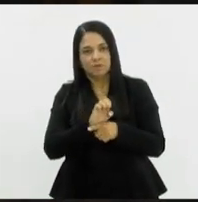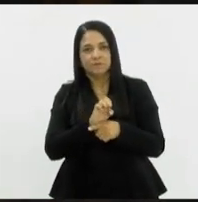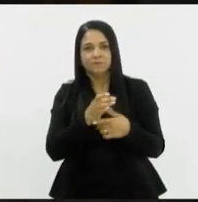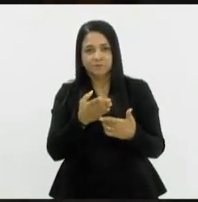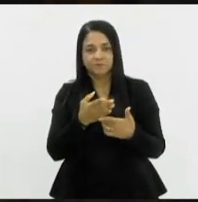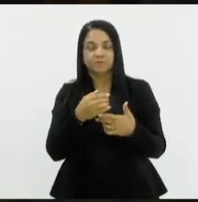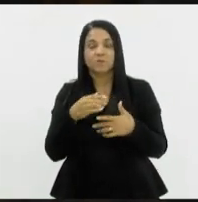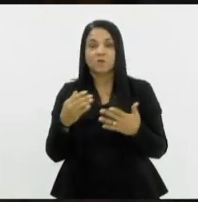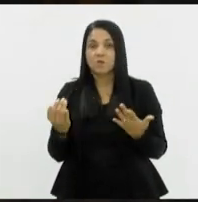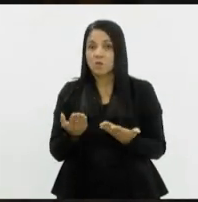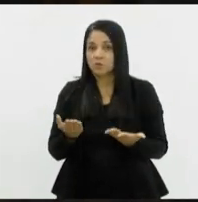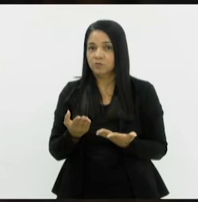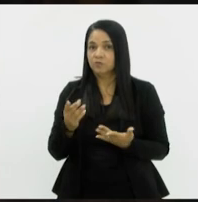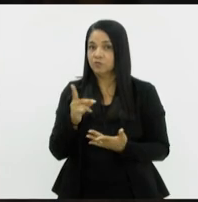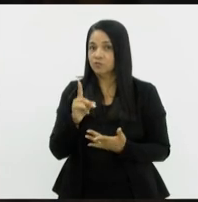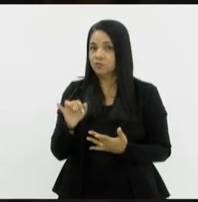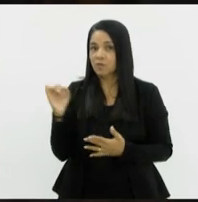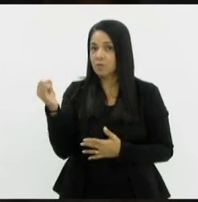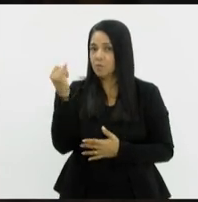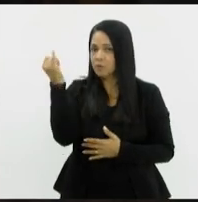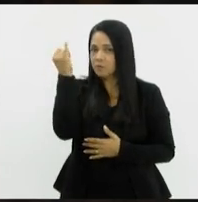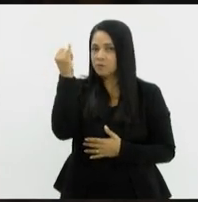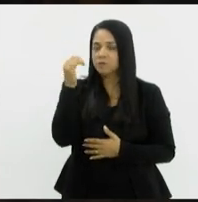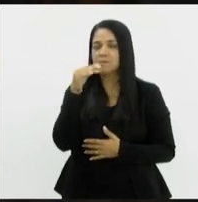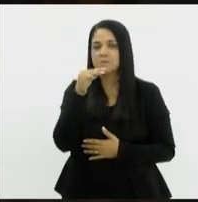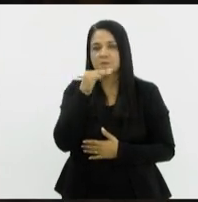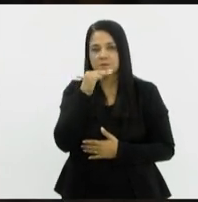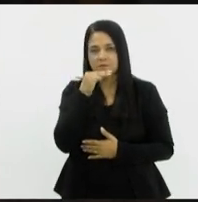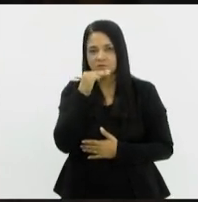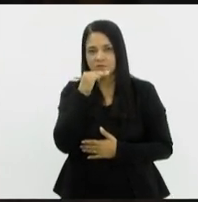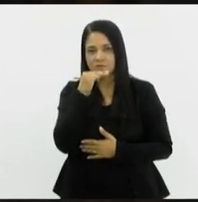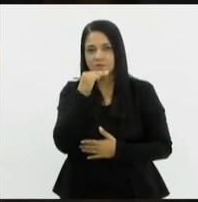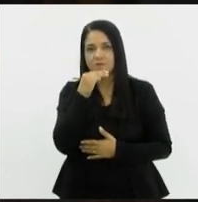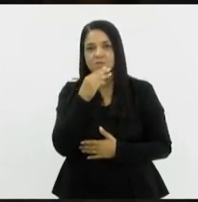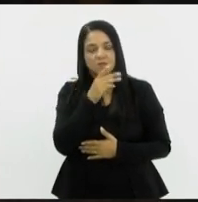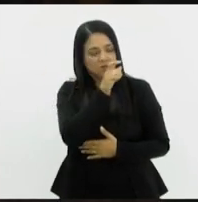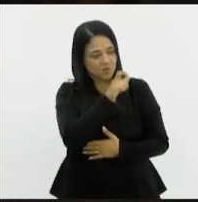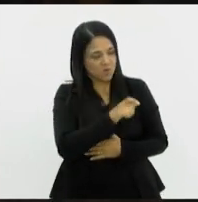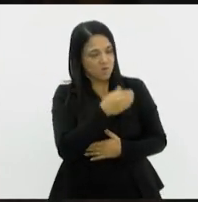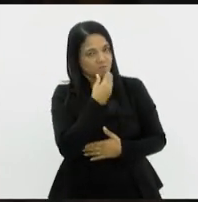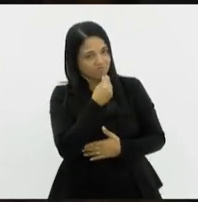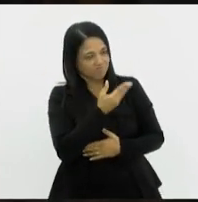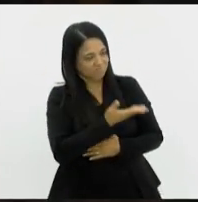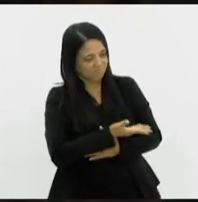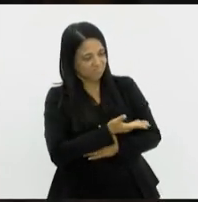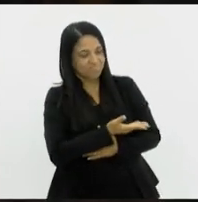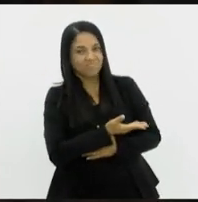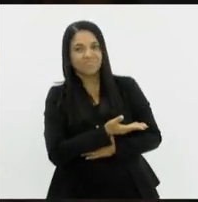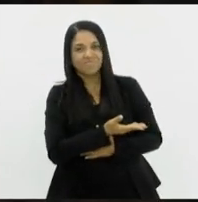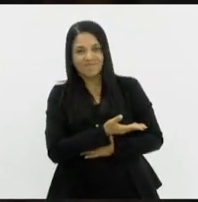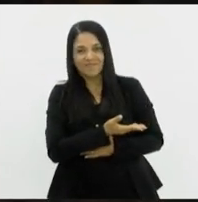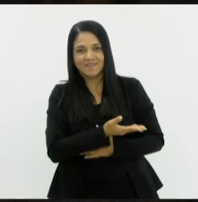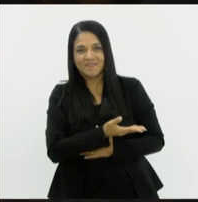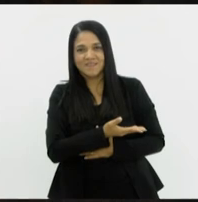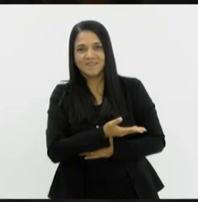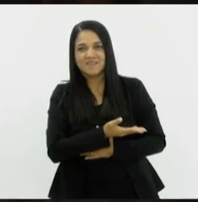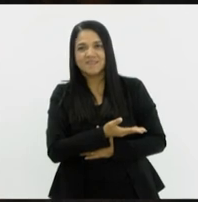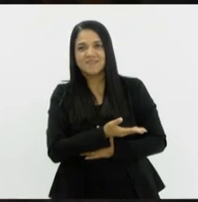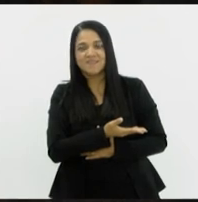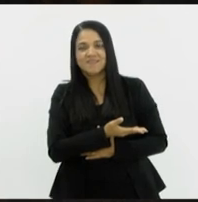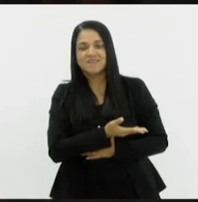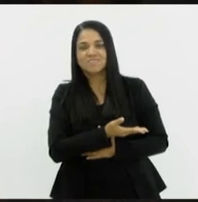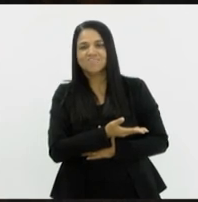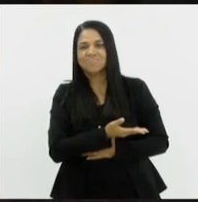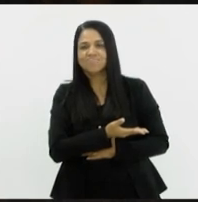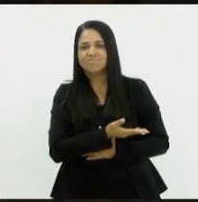um dia muito importante para Mangaratiba e para esse homem aqui. Eu falo para esse homem aqui porque é